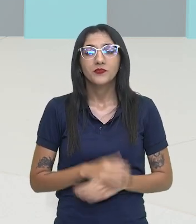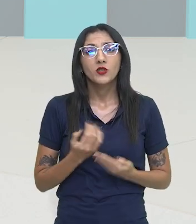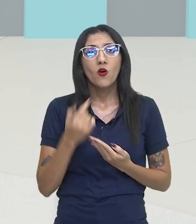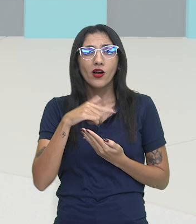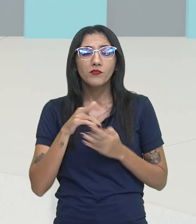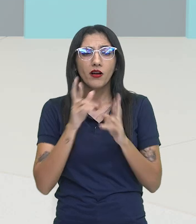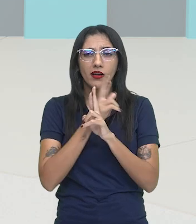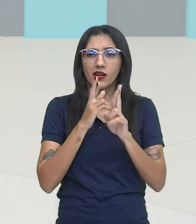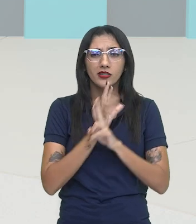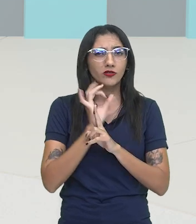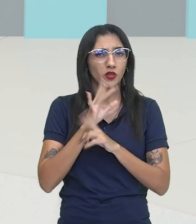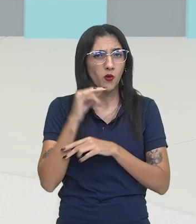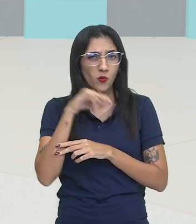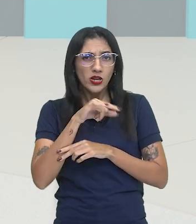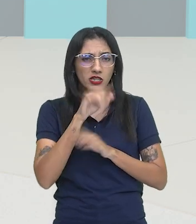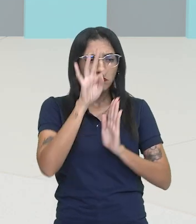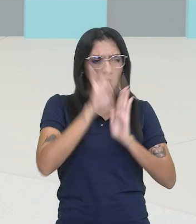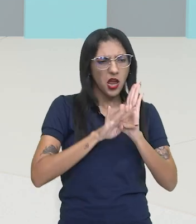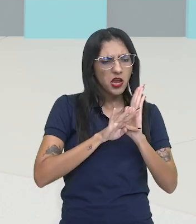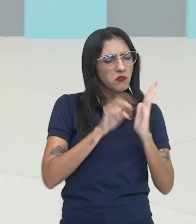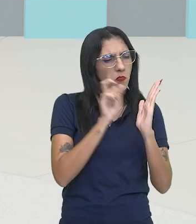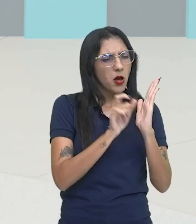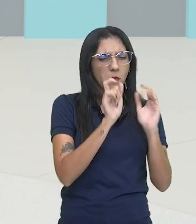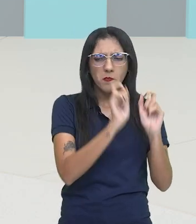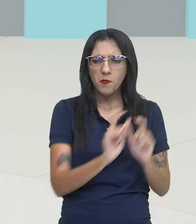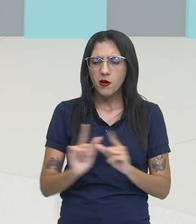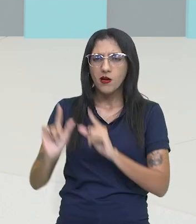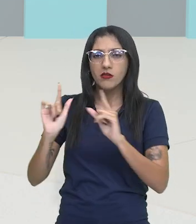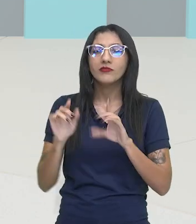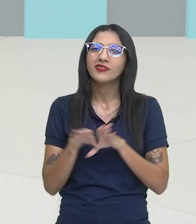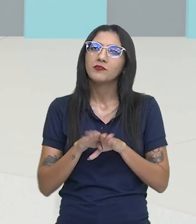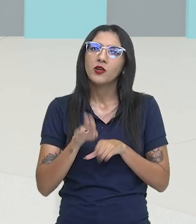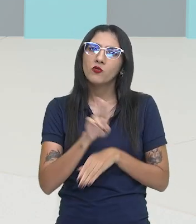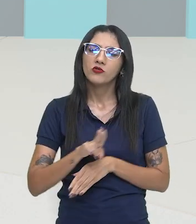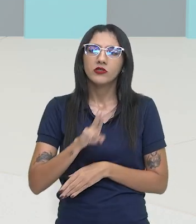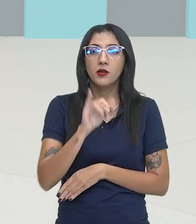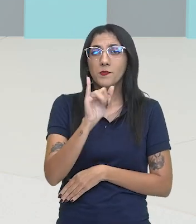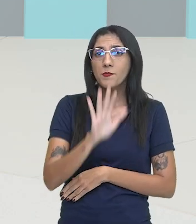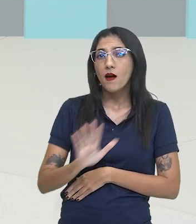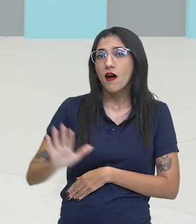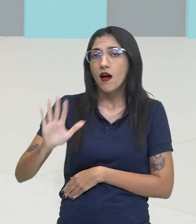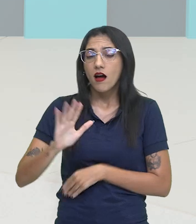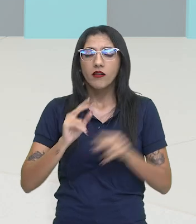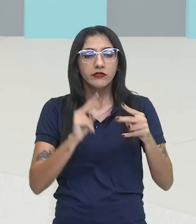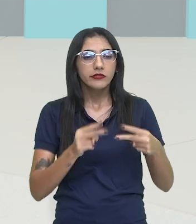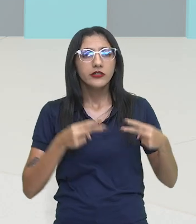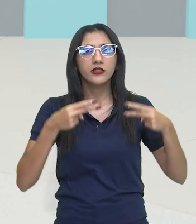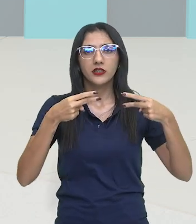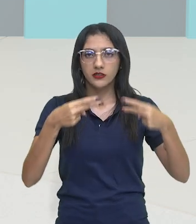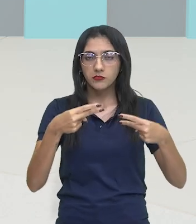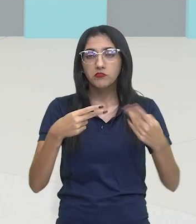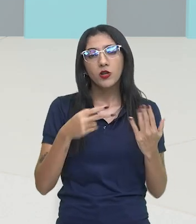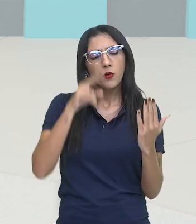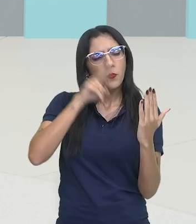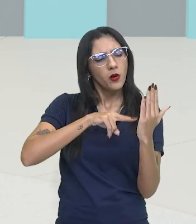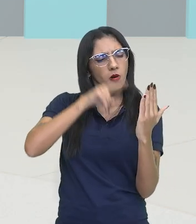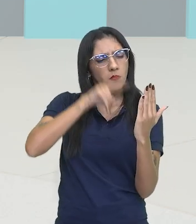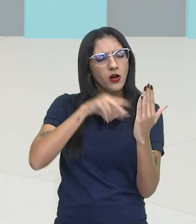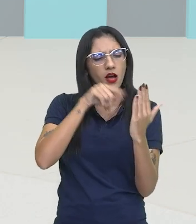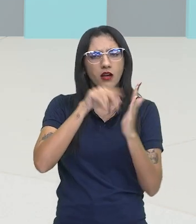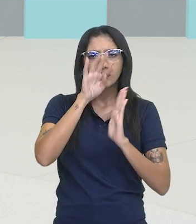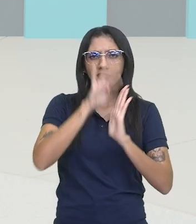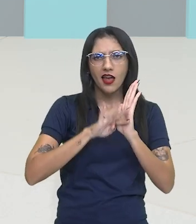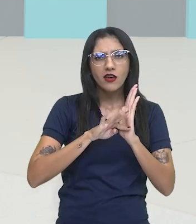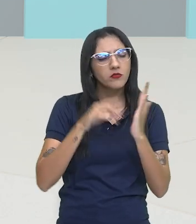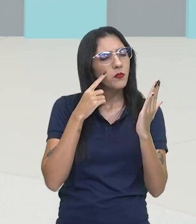é só composto por isso, né? Ele é composto por imagens, por links. Então, conforme você vai lendo o texto, você